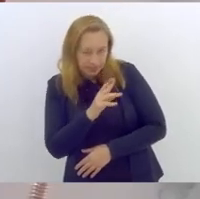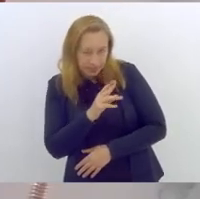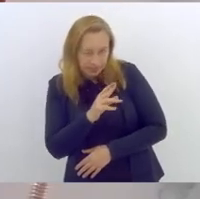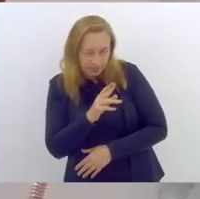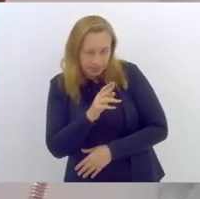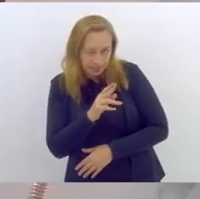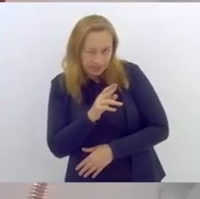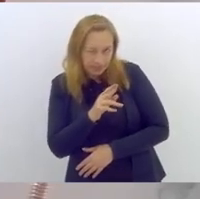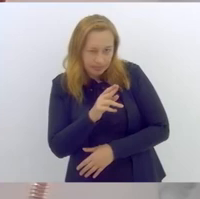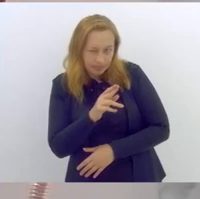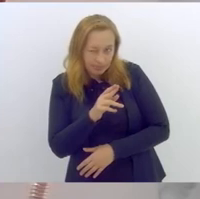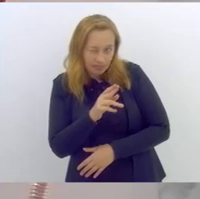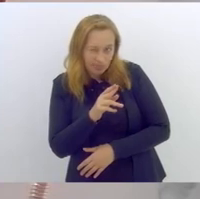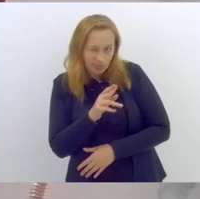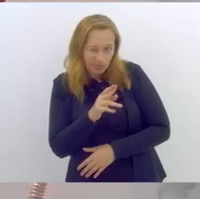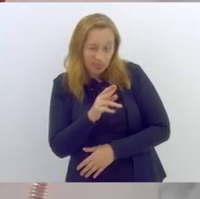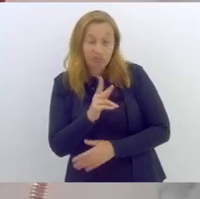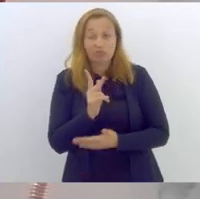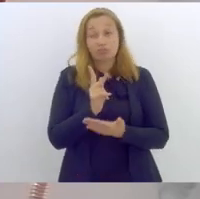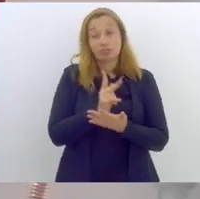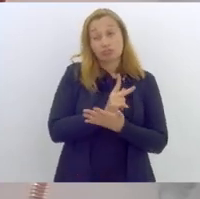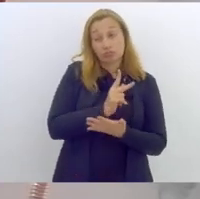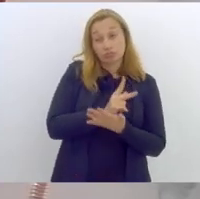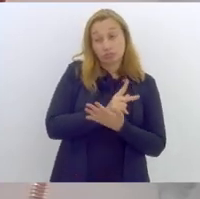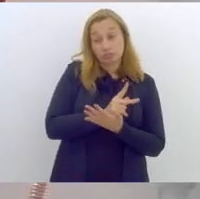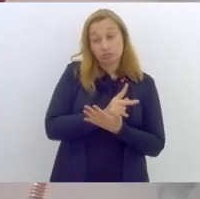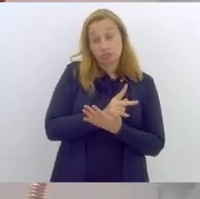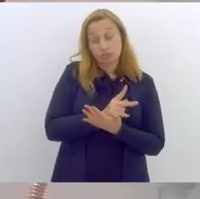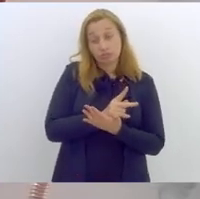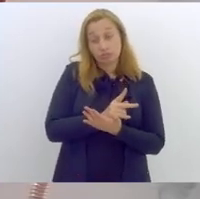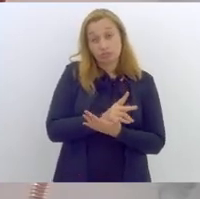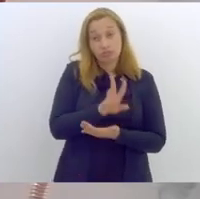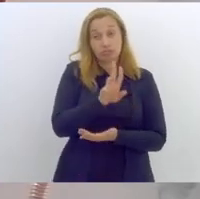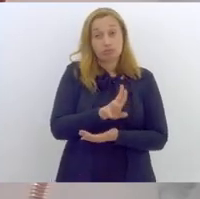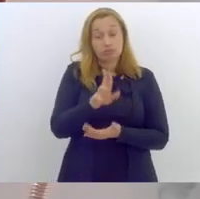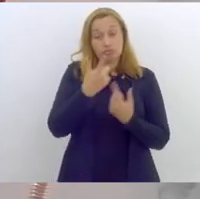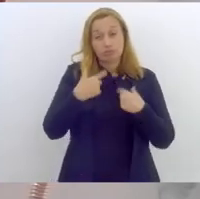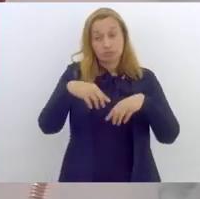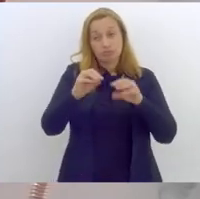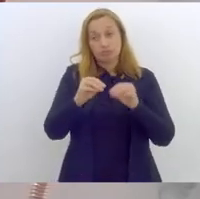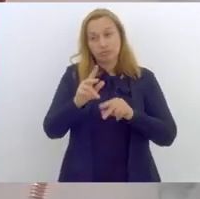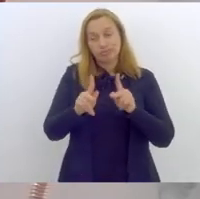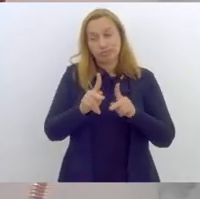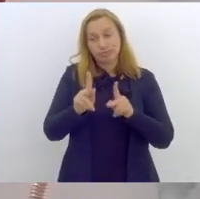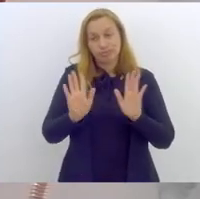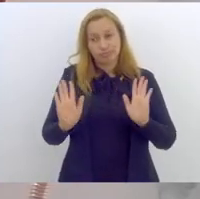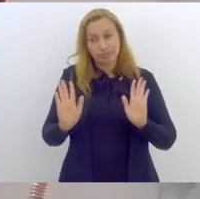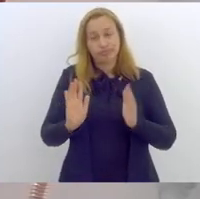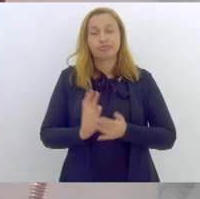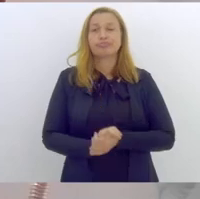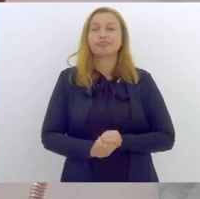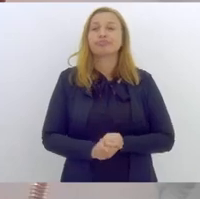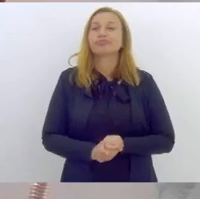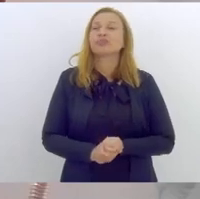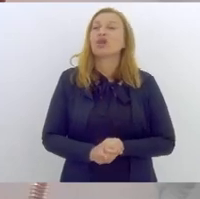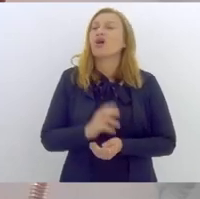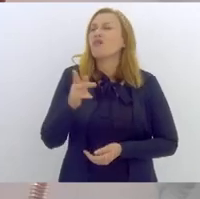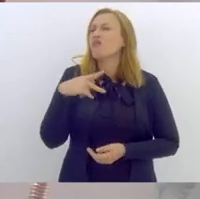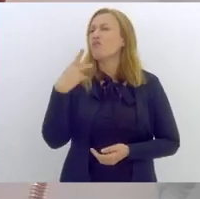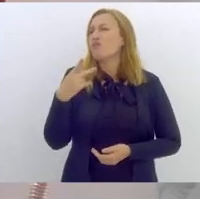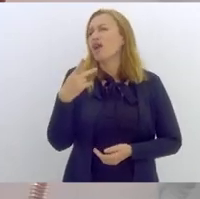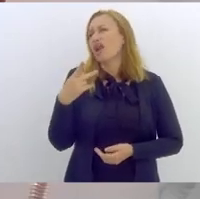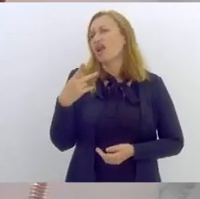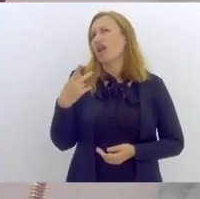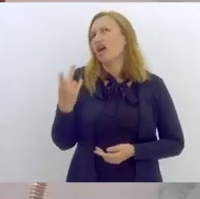e chover no molhado para ser mais preciso e utilizar a linguagem popular dizer de uma forma